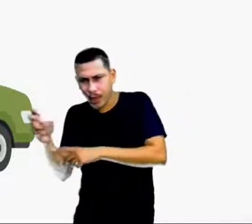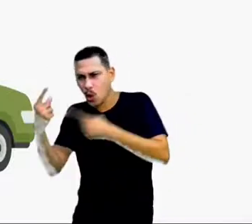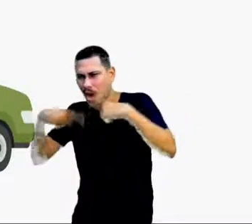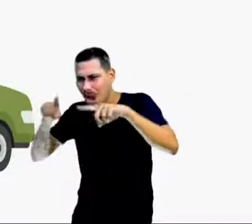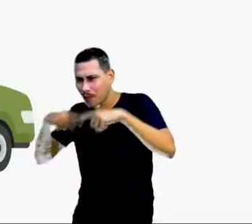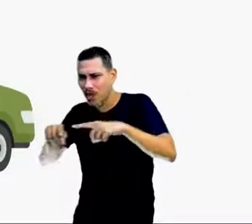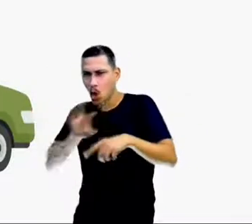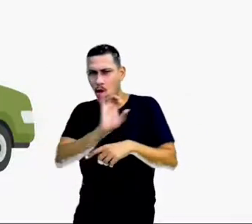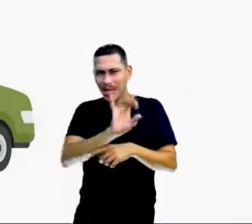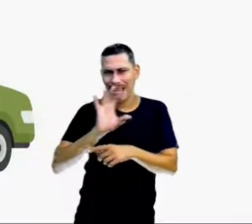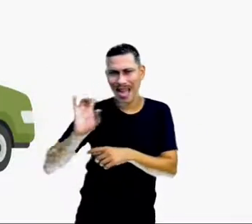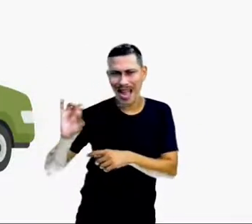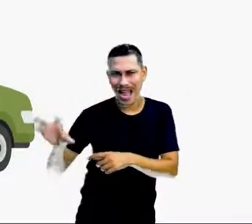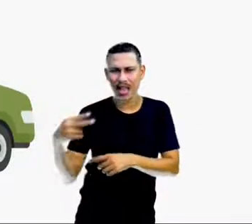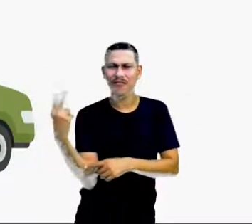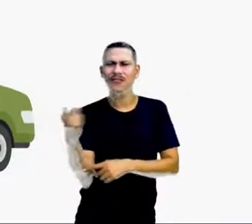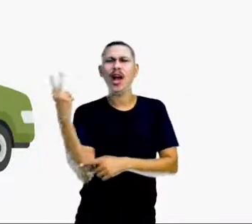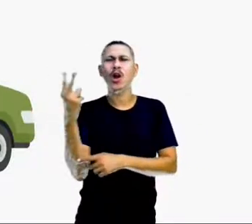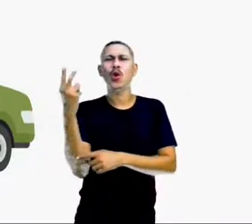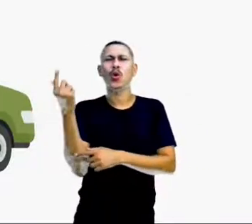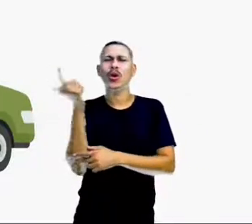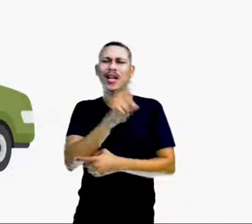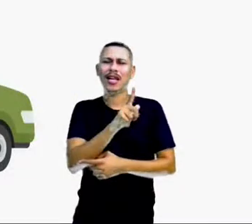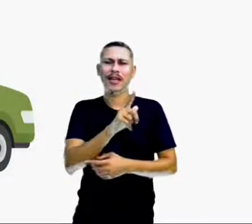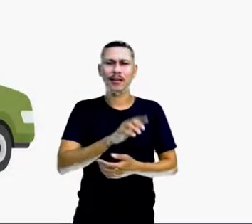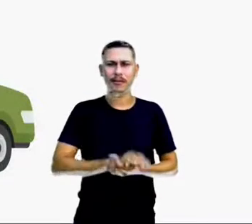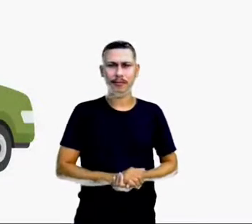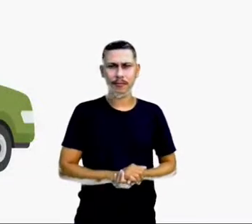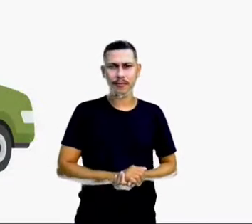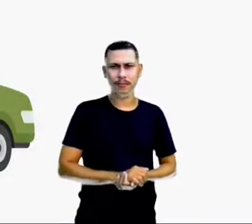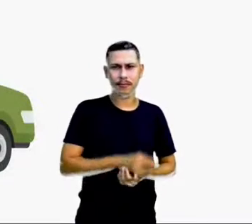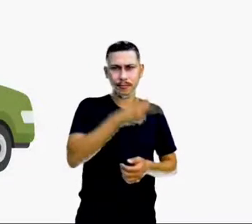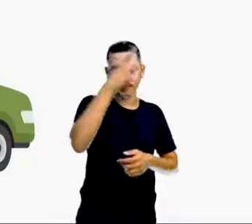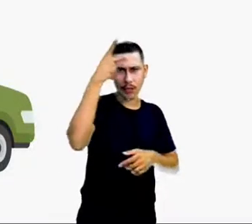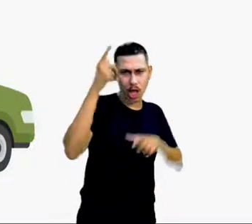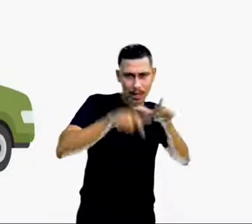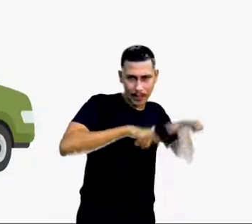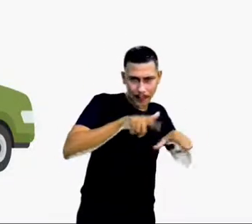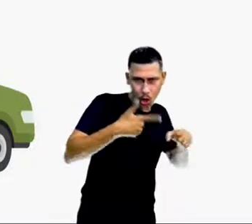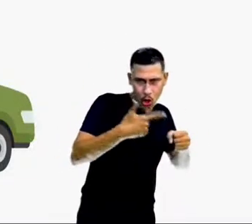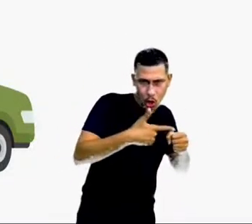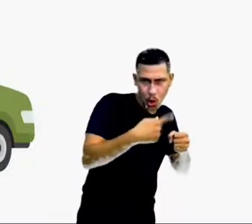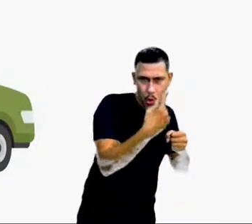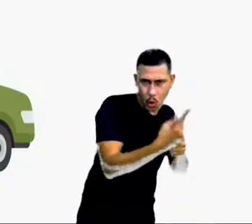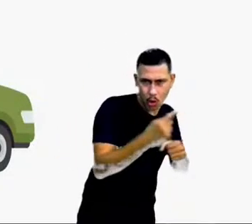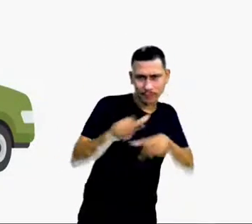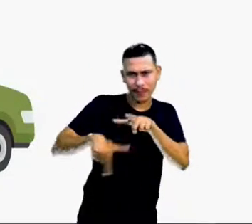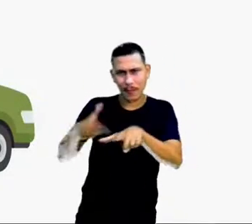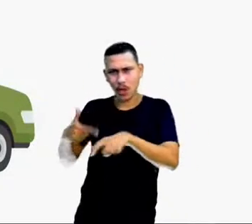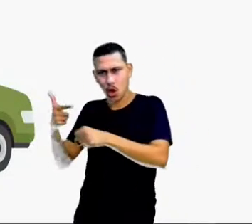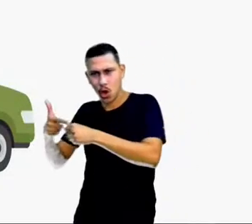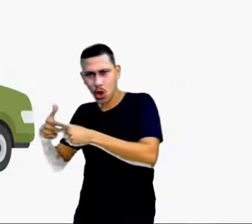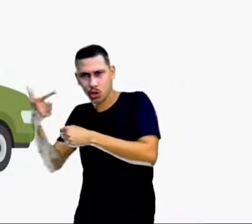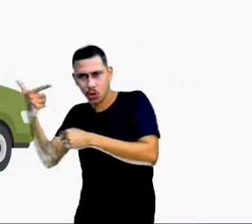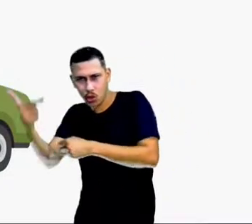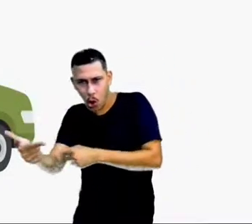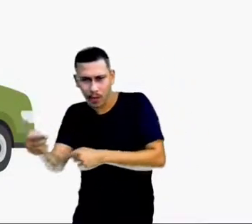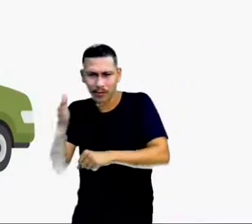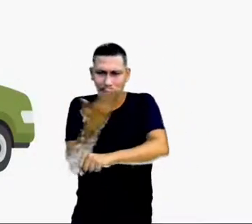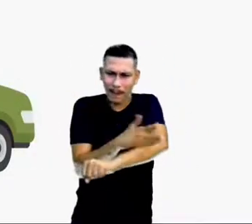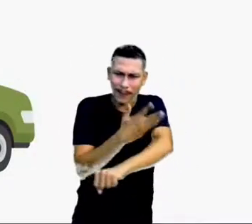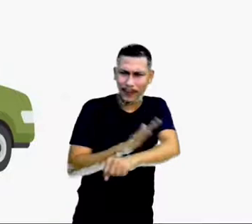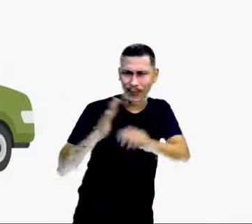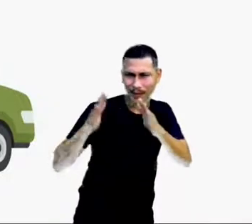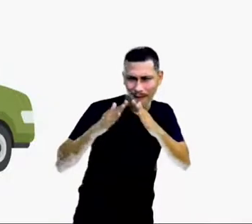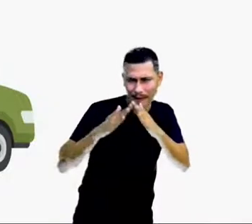cada frentista irá receber ou receberá? Então, você vai praticar em casa.